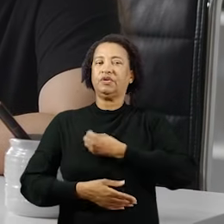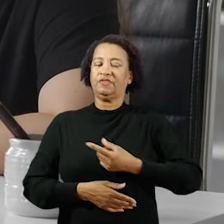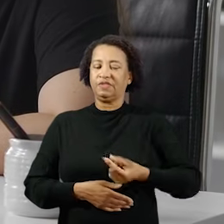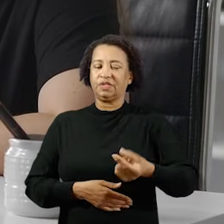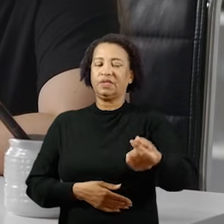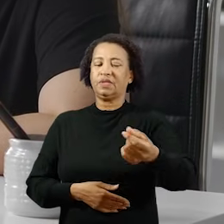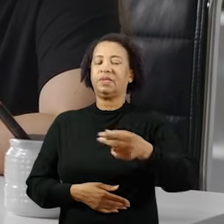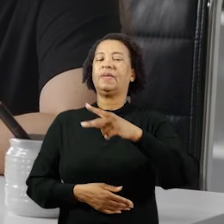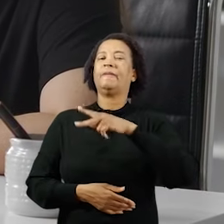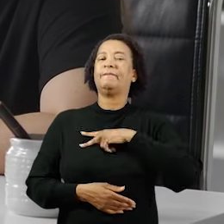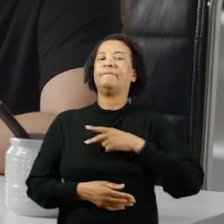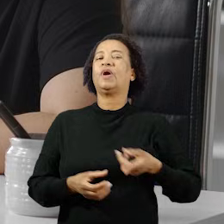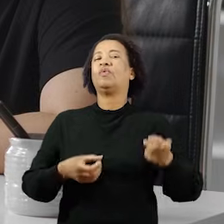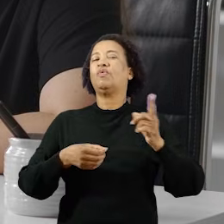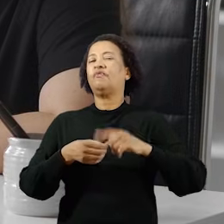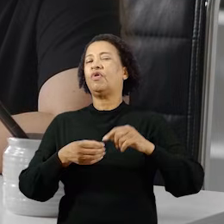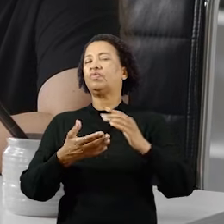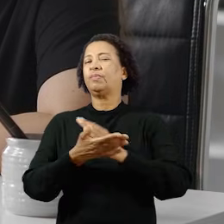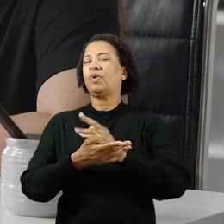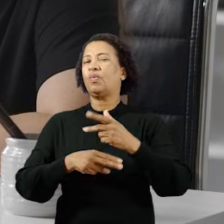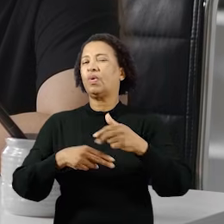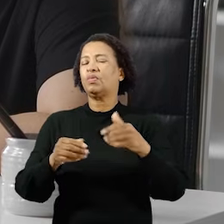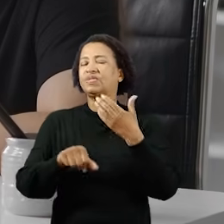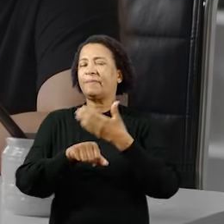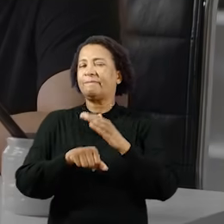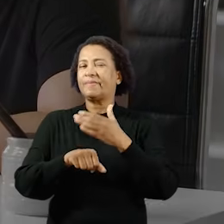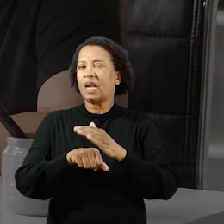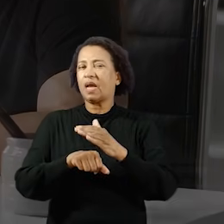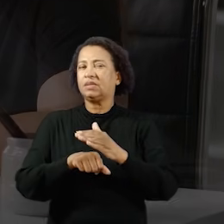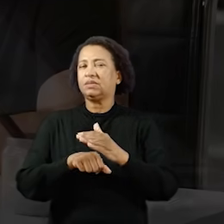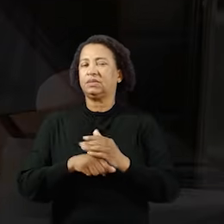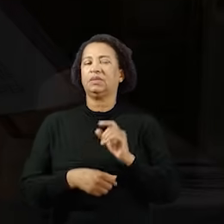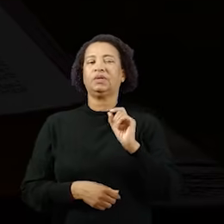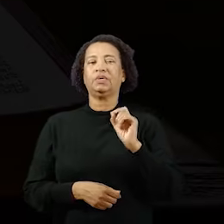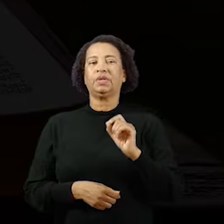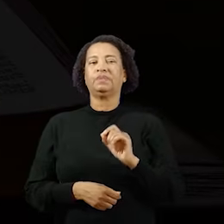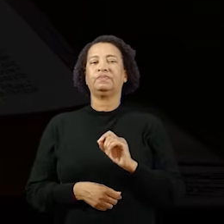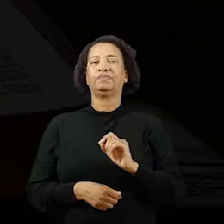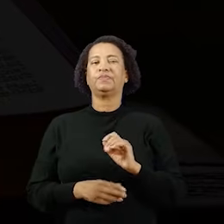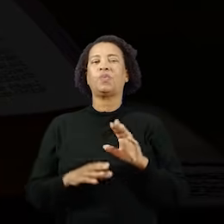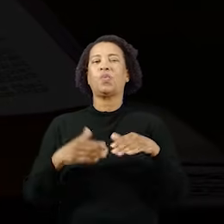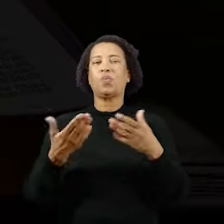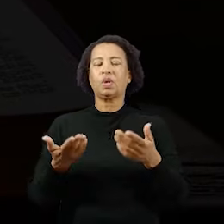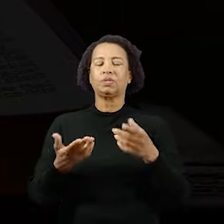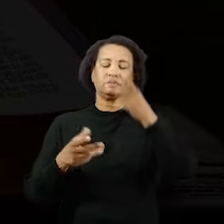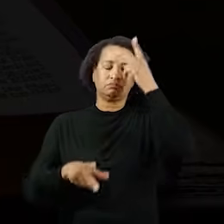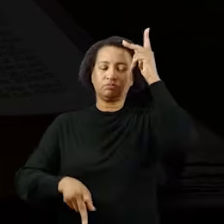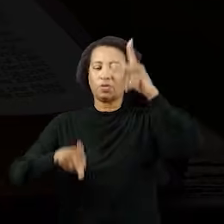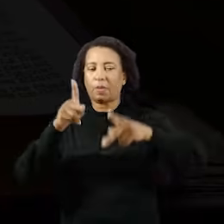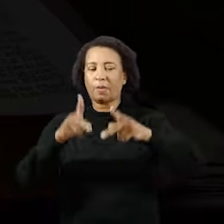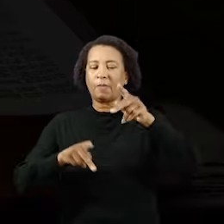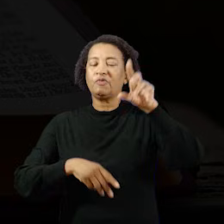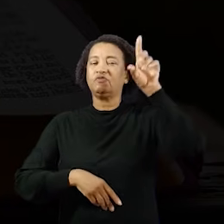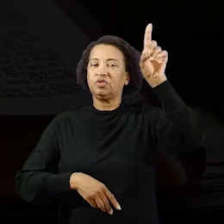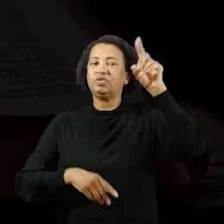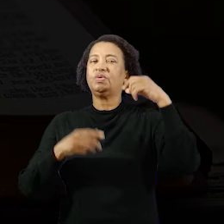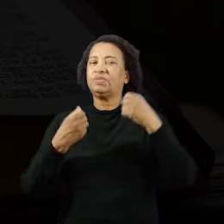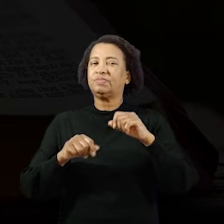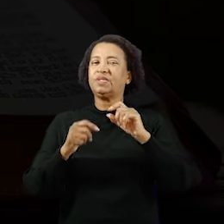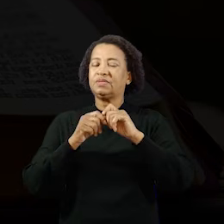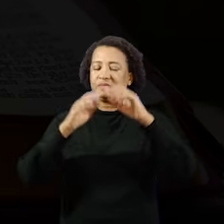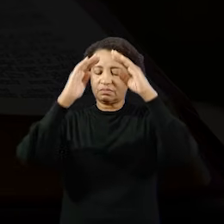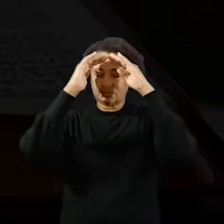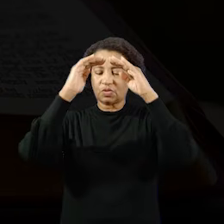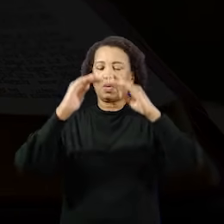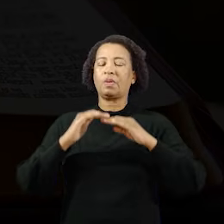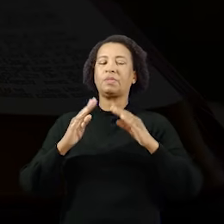eterna, Paulo se volta para algo bem prático do dia a dia. Quanto à coleta para o povo de Deus, façam como